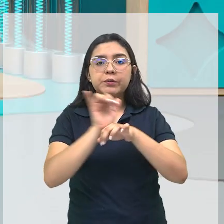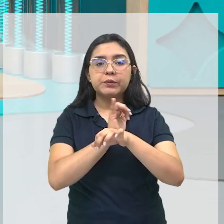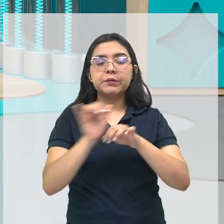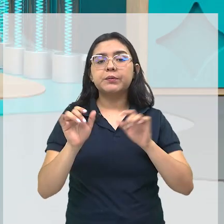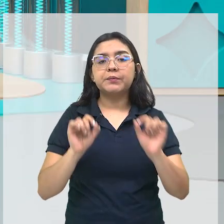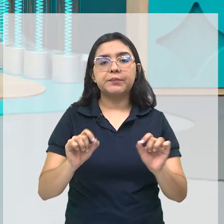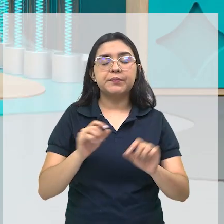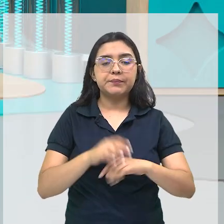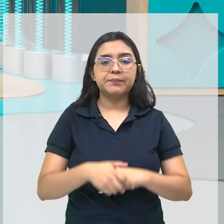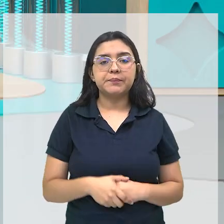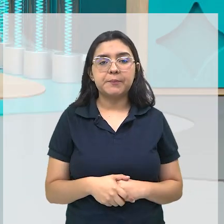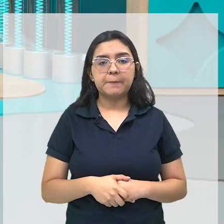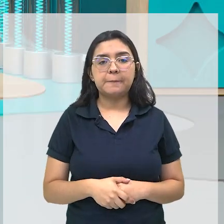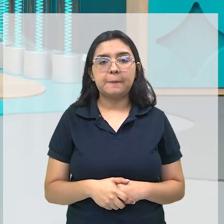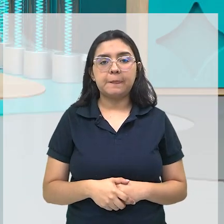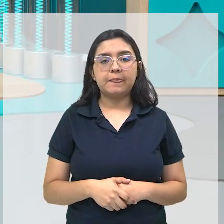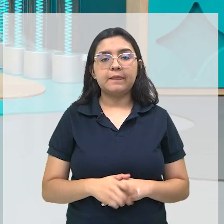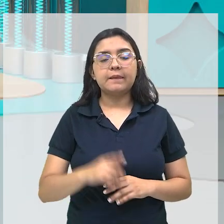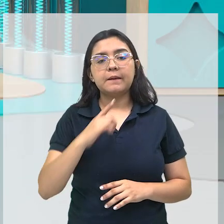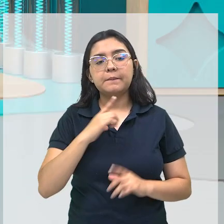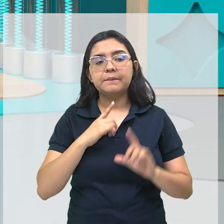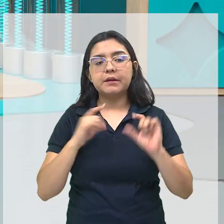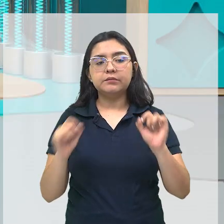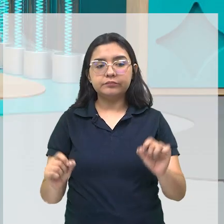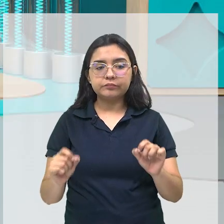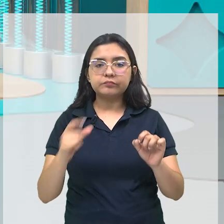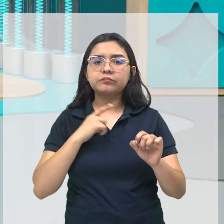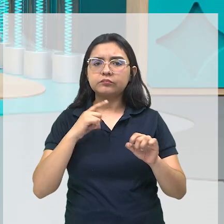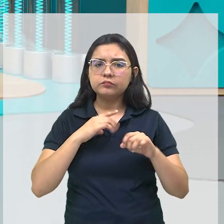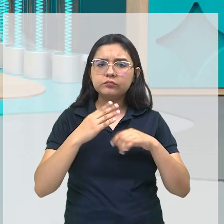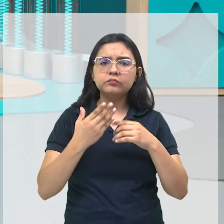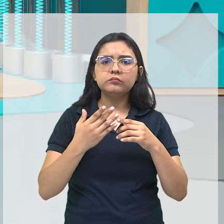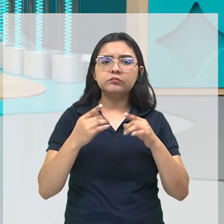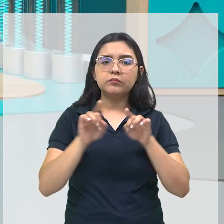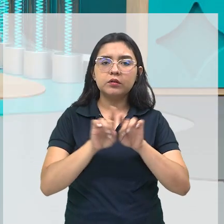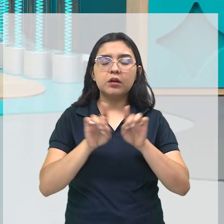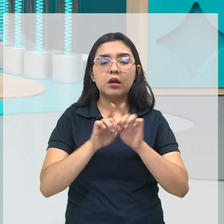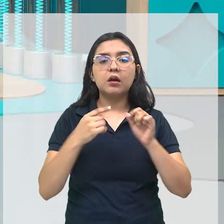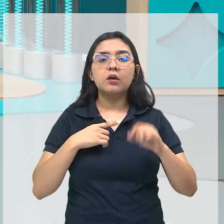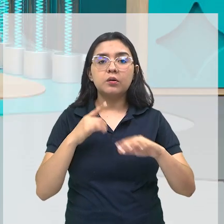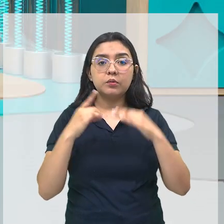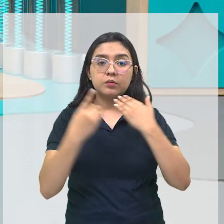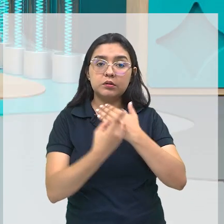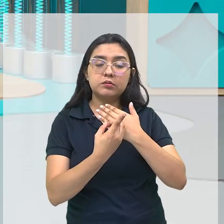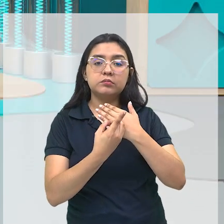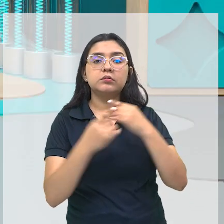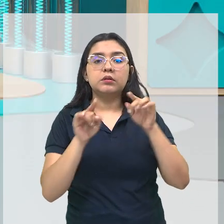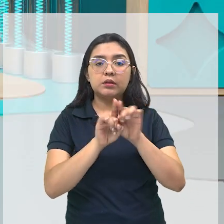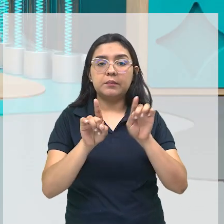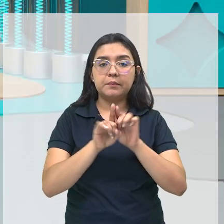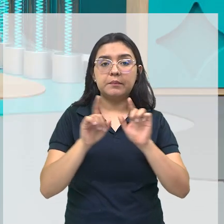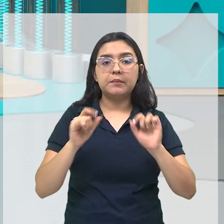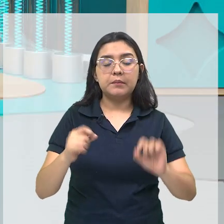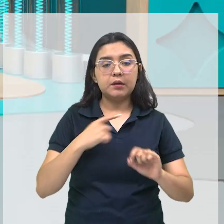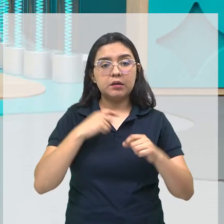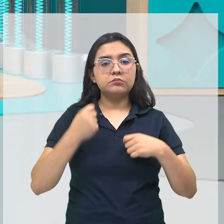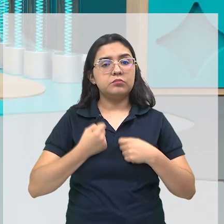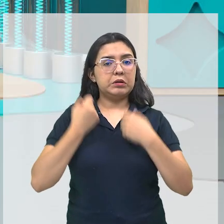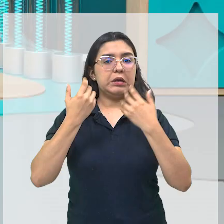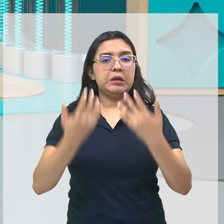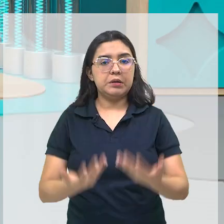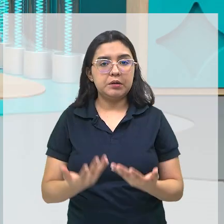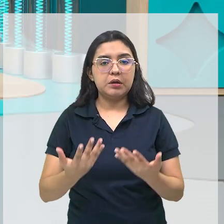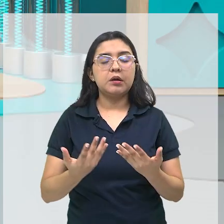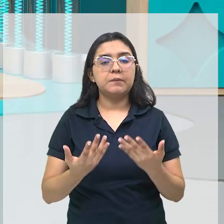instrumento para conversar, para dialogar, para declarar ali as suas